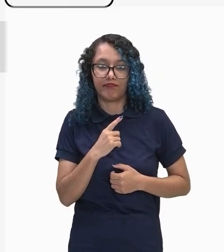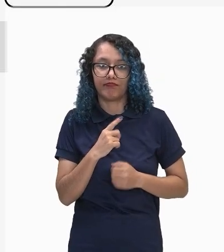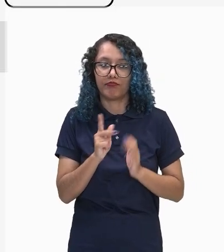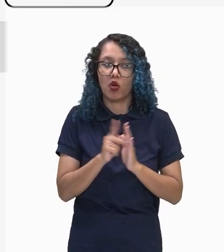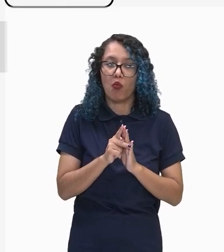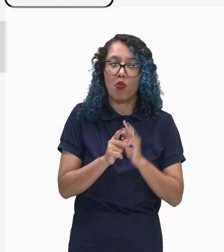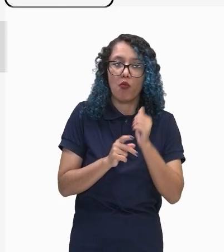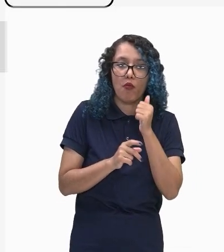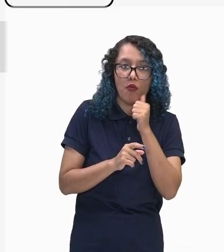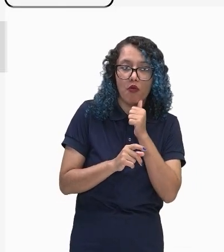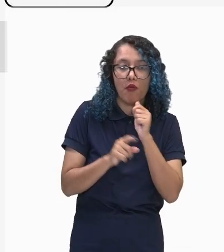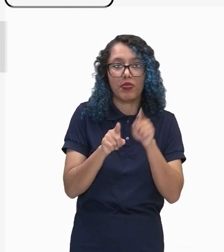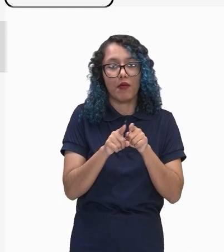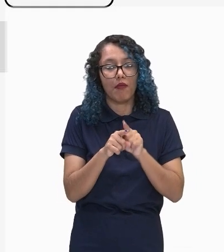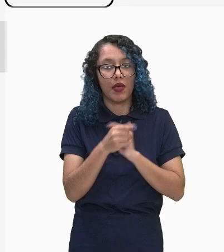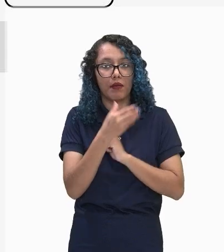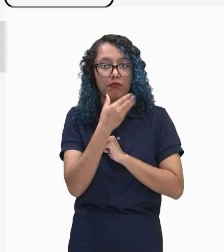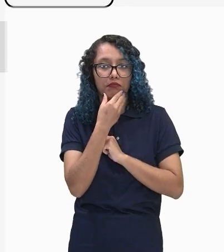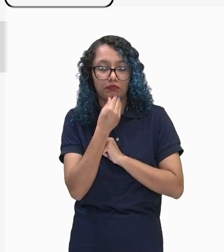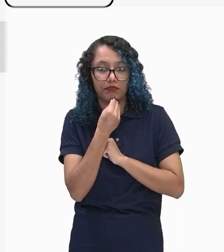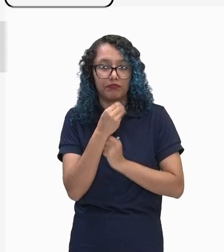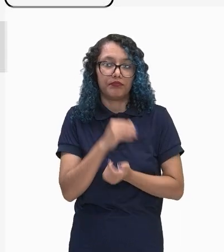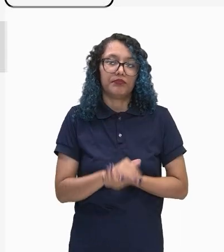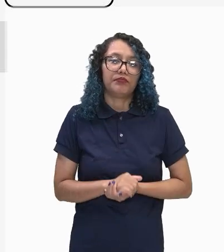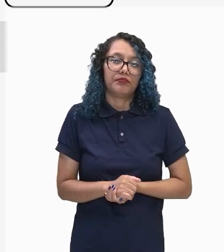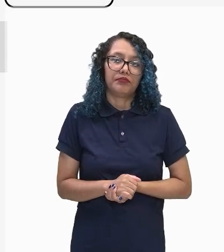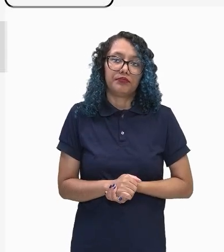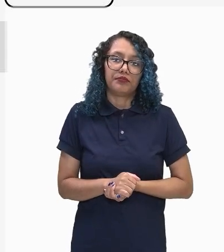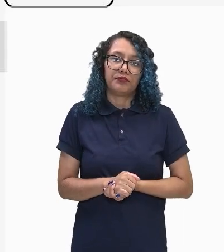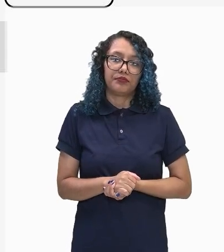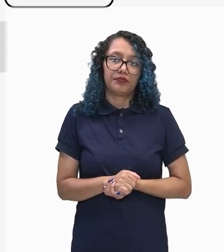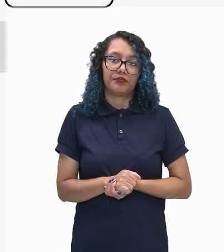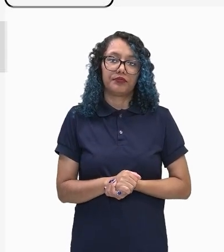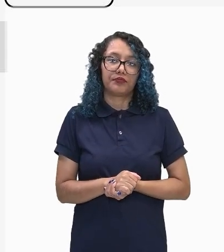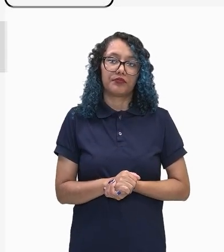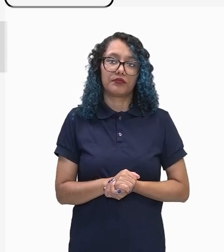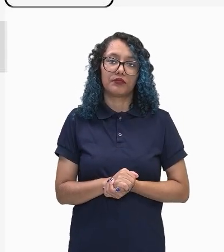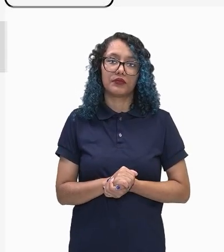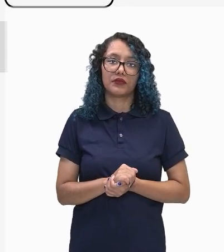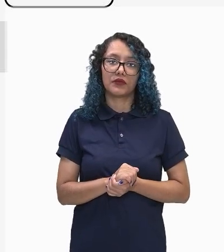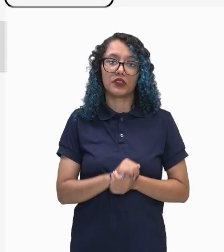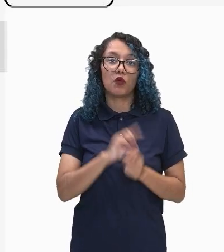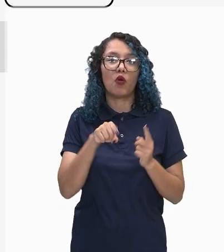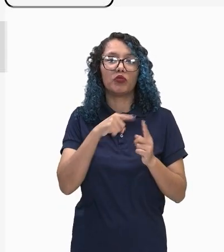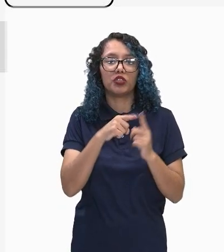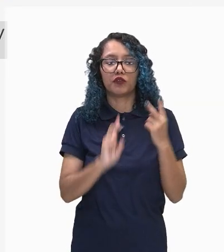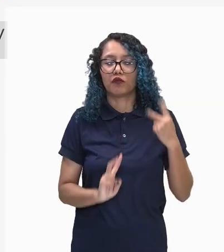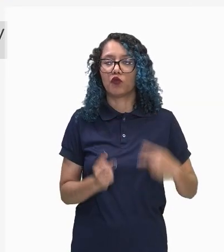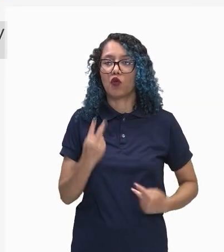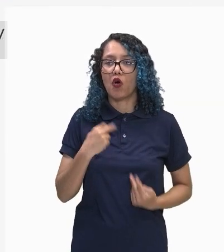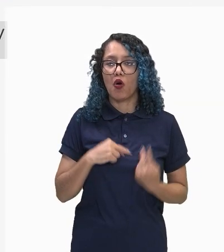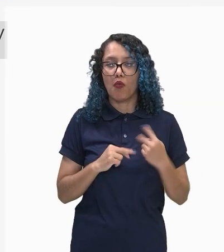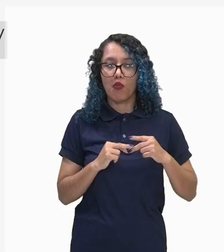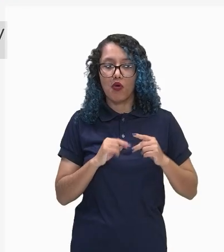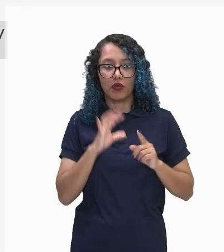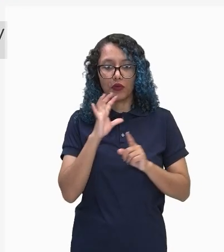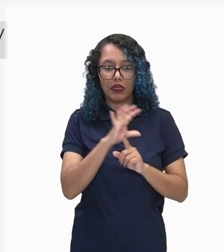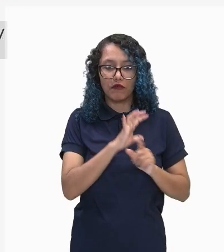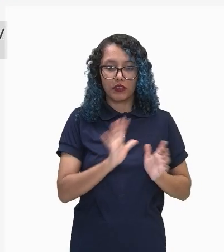os ovários, tá? E o que esses hormônios vão fazer quando eles agem sobre esses órgãos ou